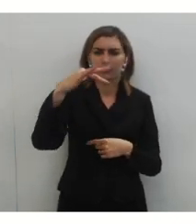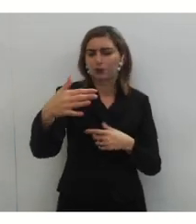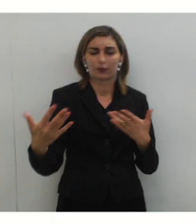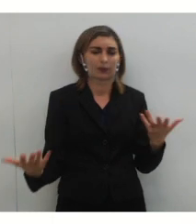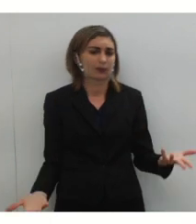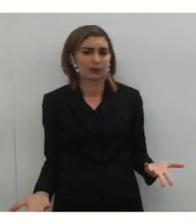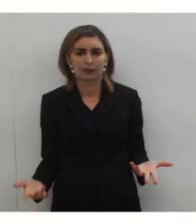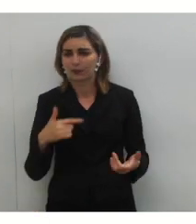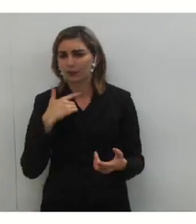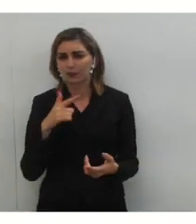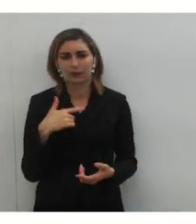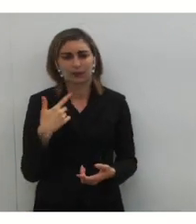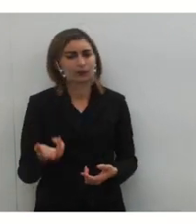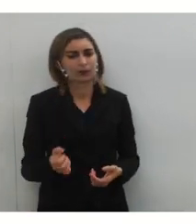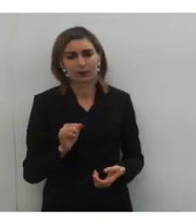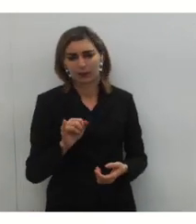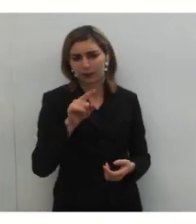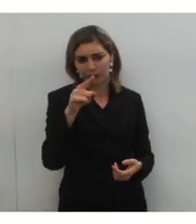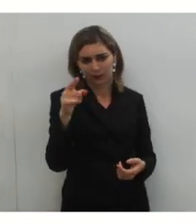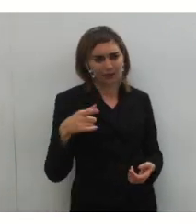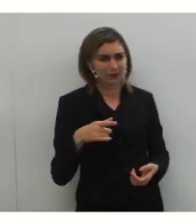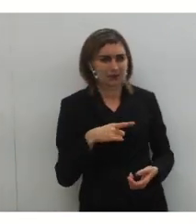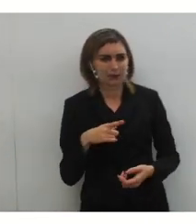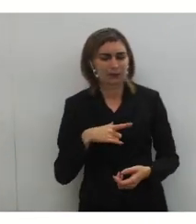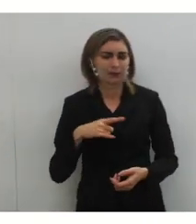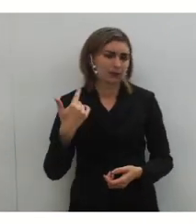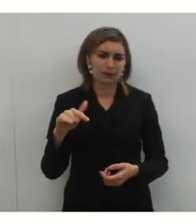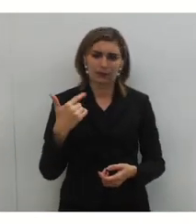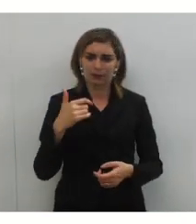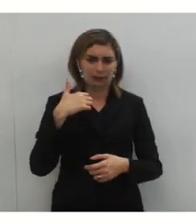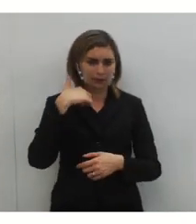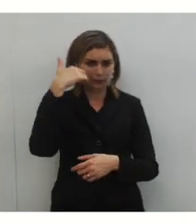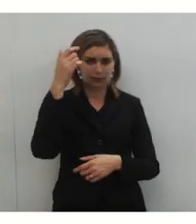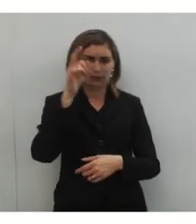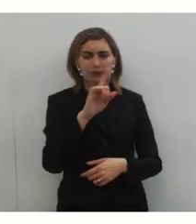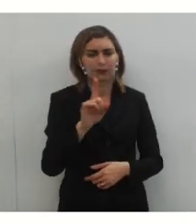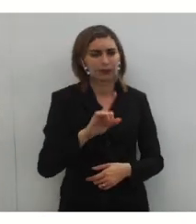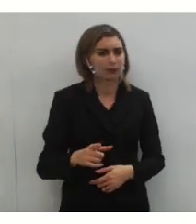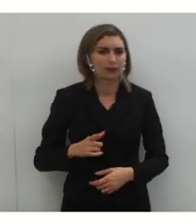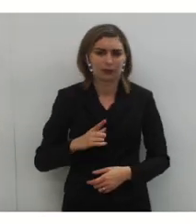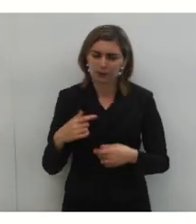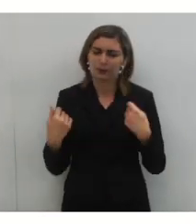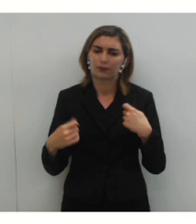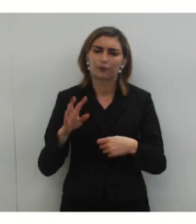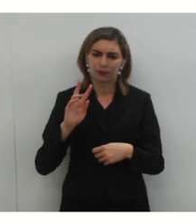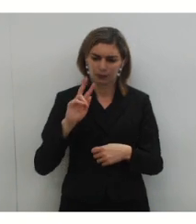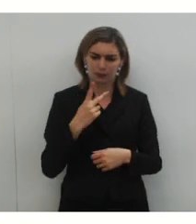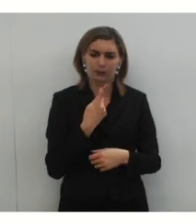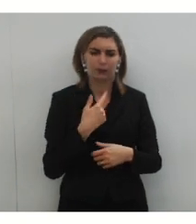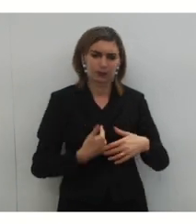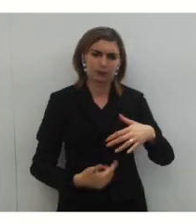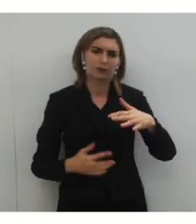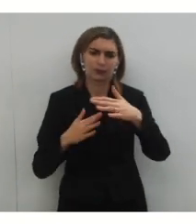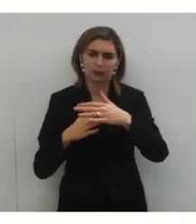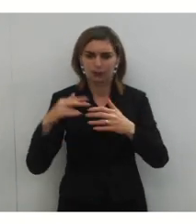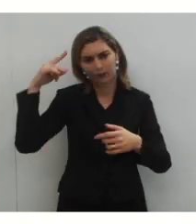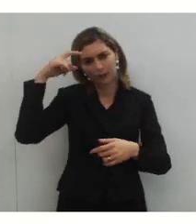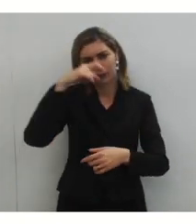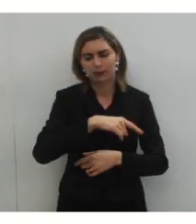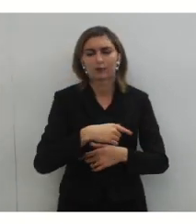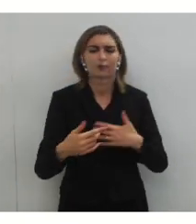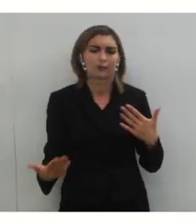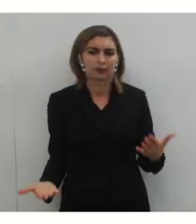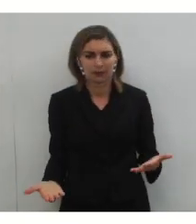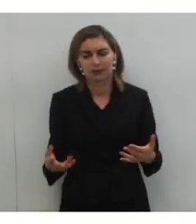futuro, tá? Então, se você tem, e não tenha vergonha disso não, nós precisamos reconhecer as nossas dificuldades,